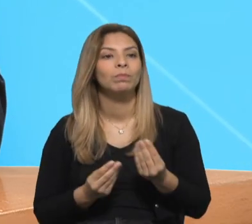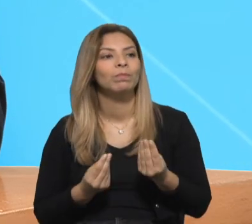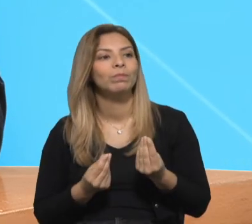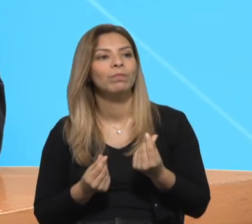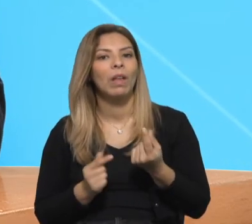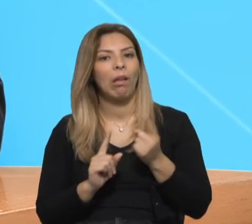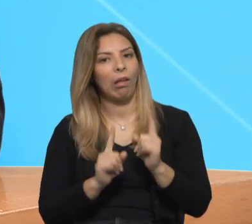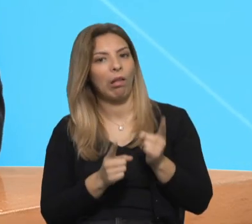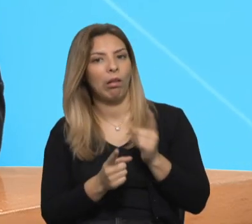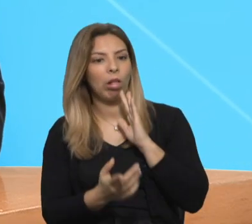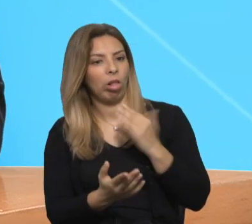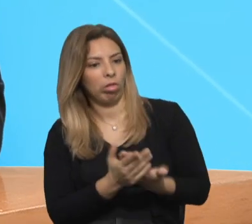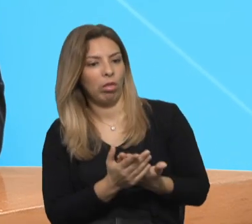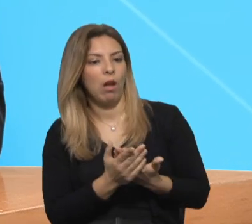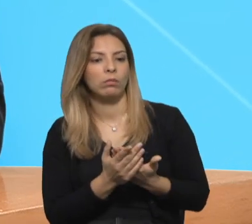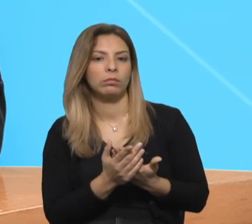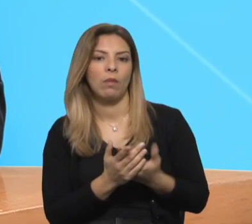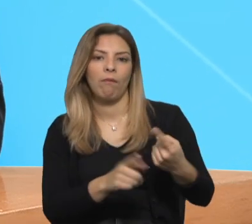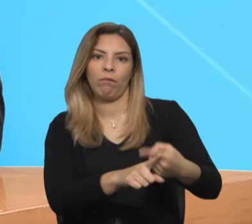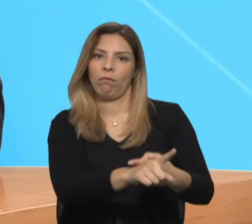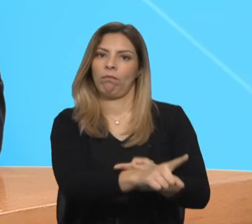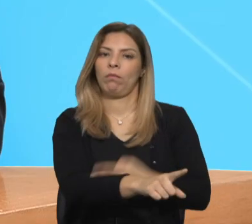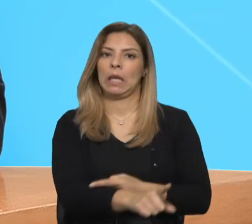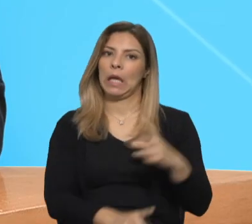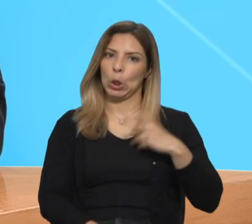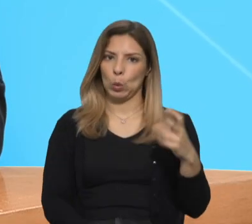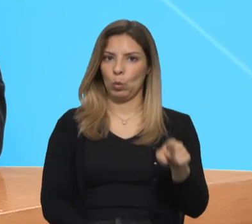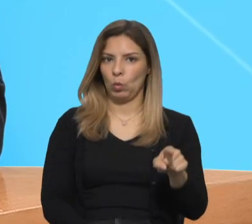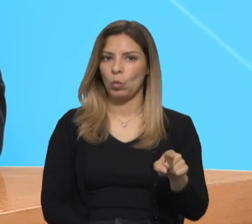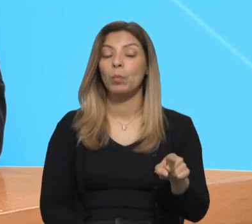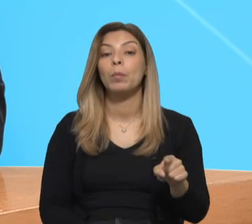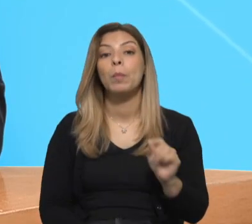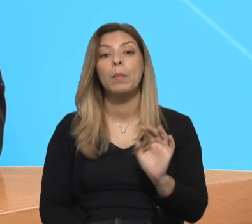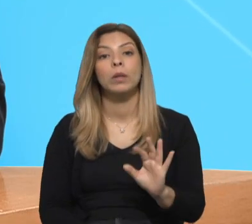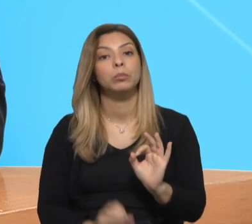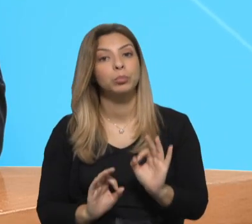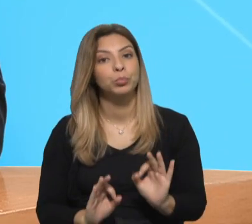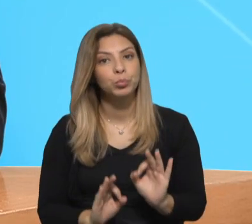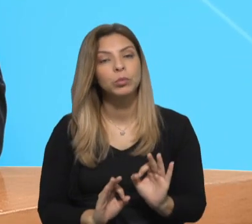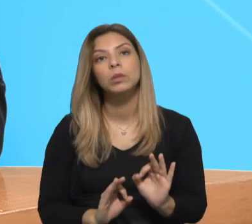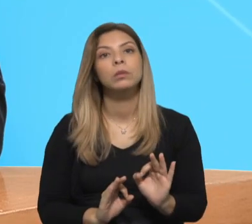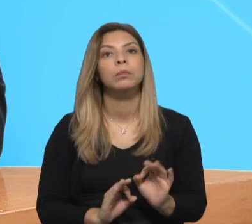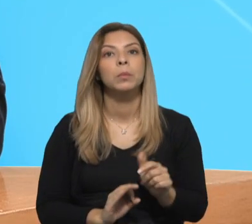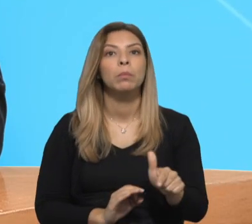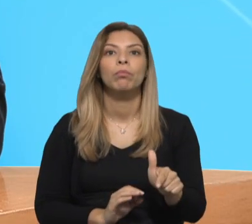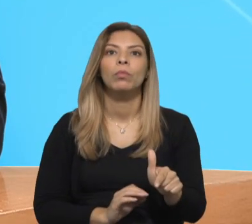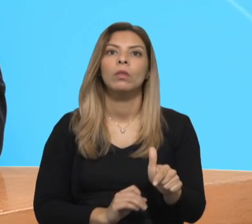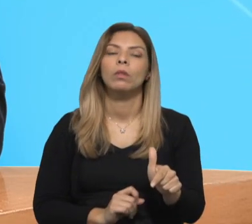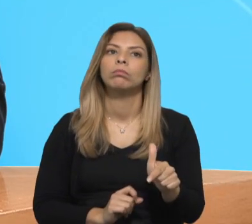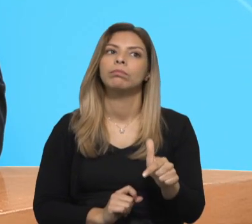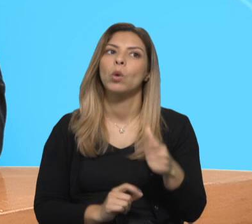aqueles que alimentam os ricos. E, portanto, eles estão a viver com bens